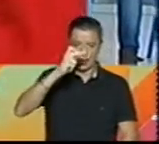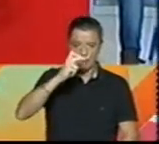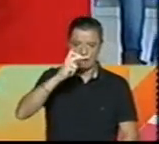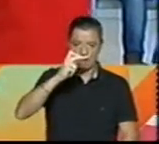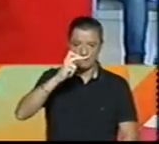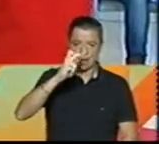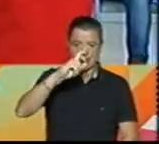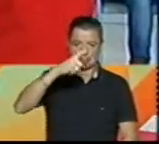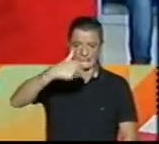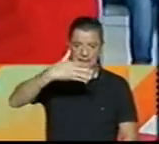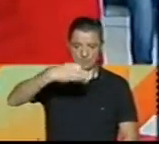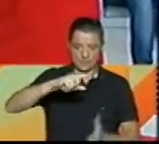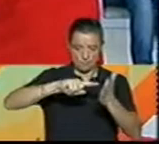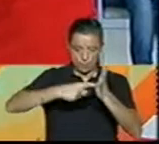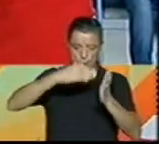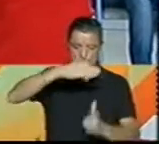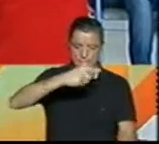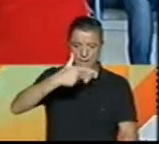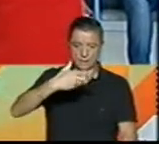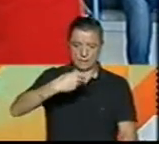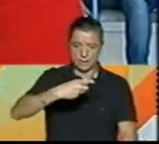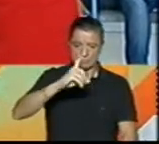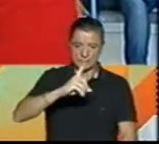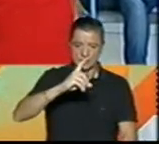fff@rtp.pt ou através do